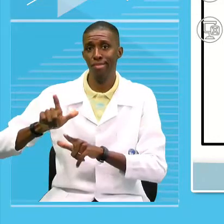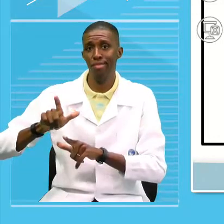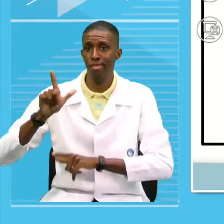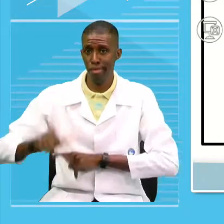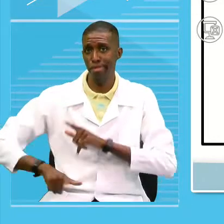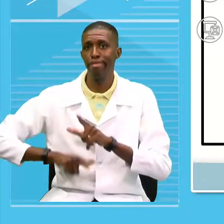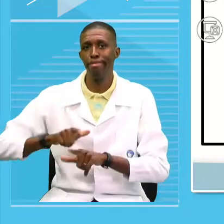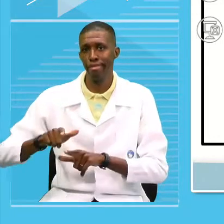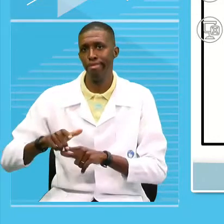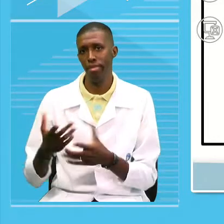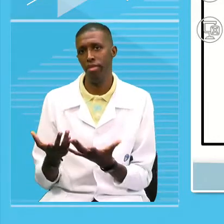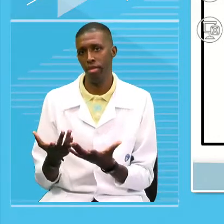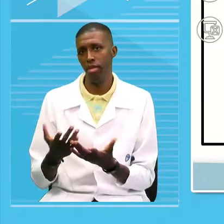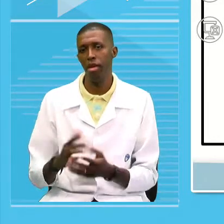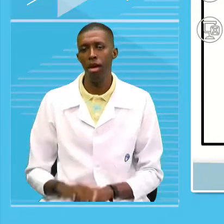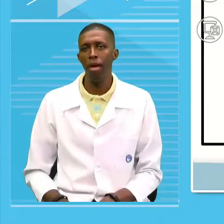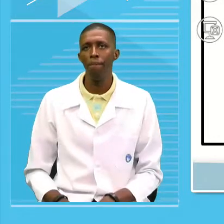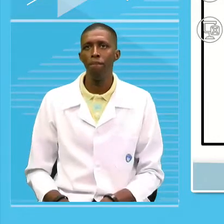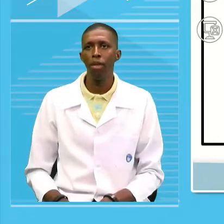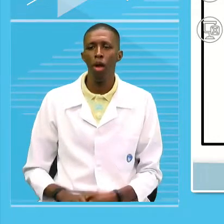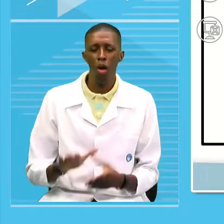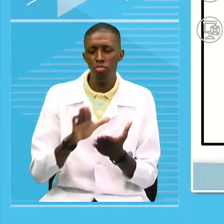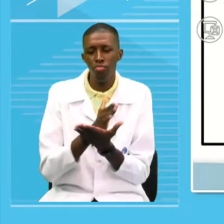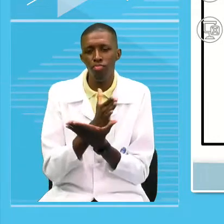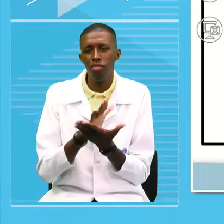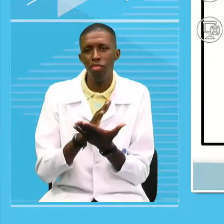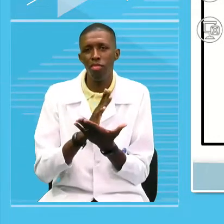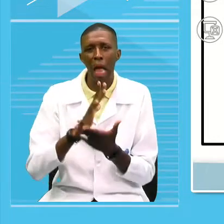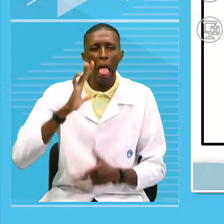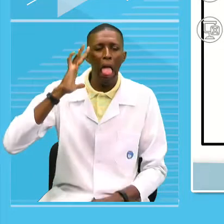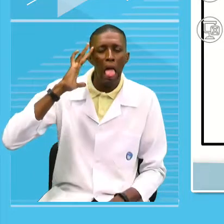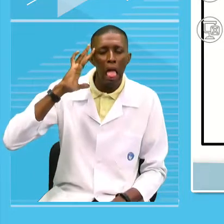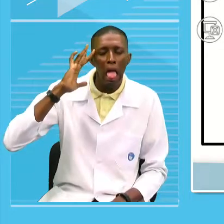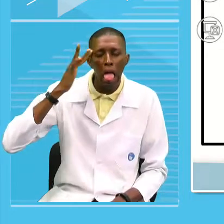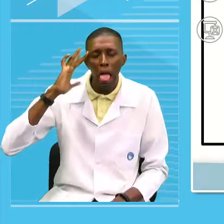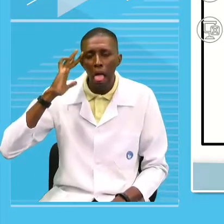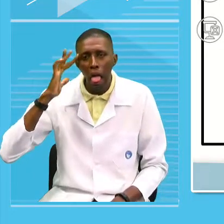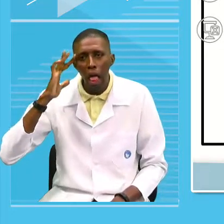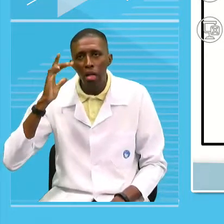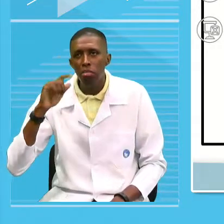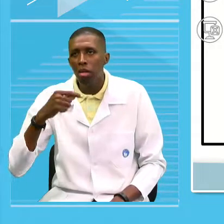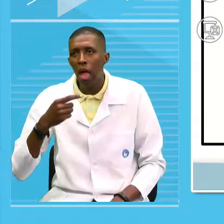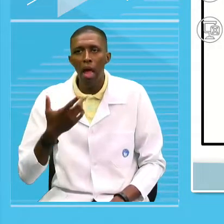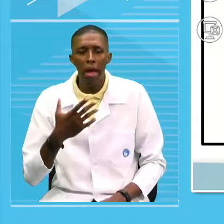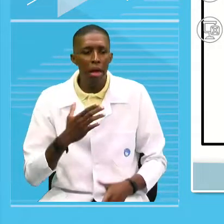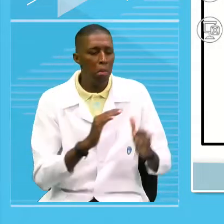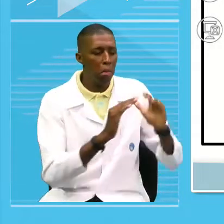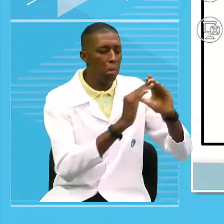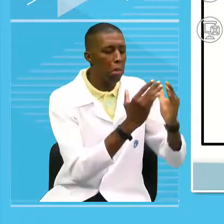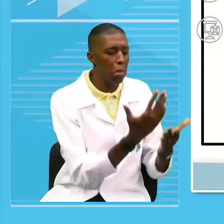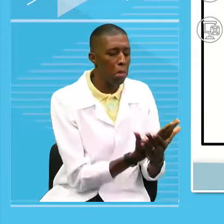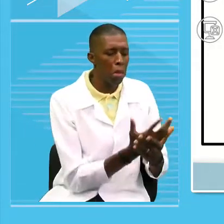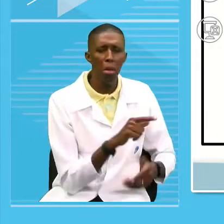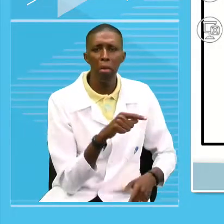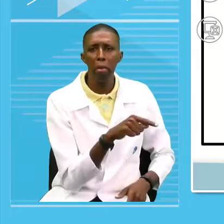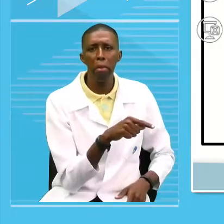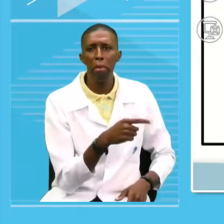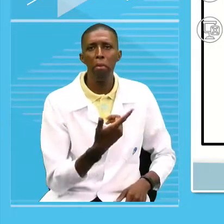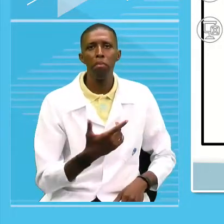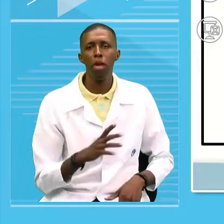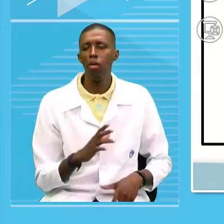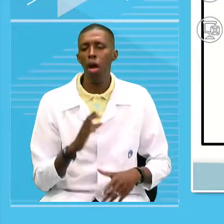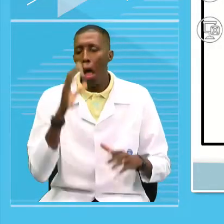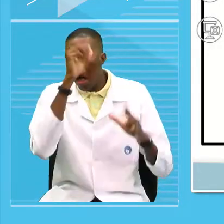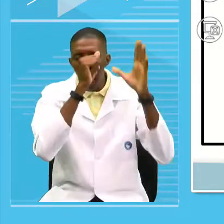dentro da escola não a escola ela não é um único ambiente escolar que nós